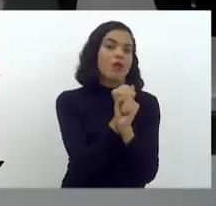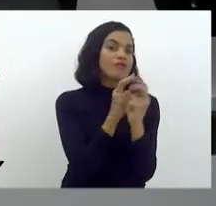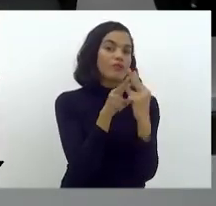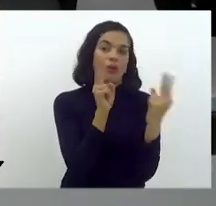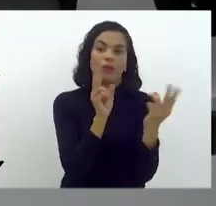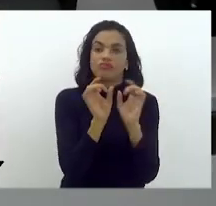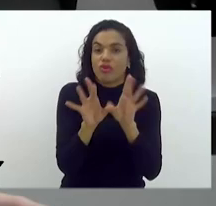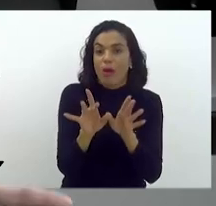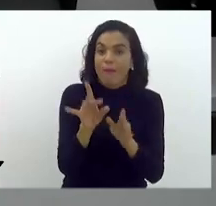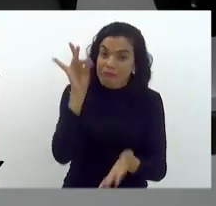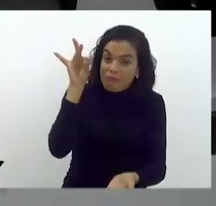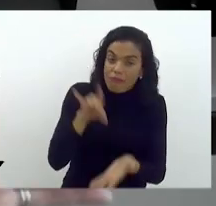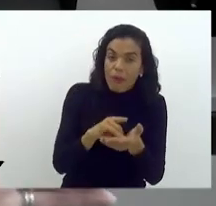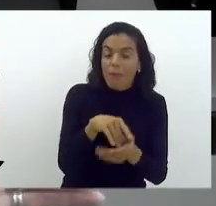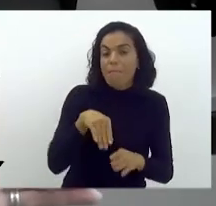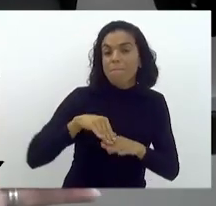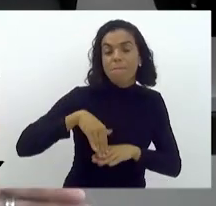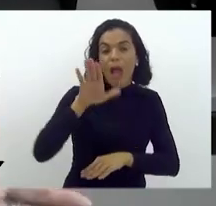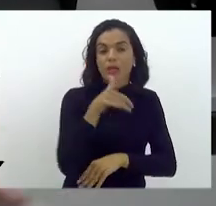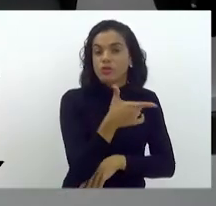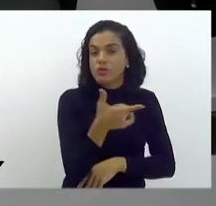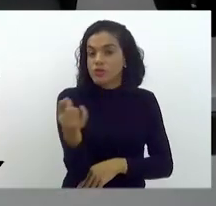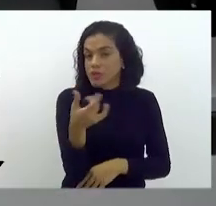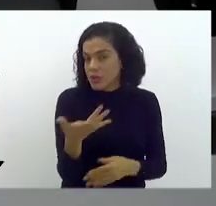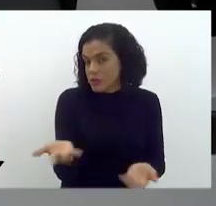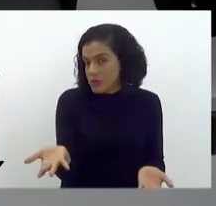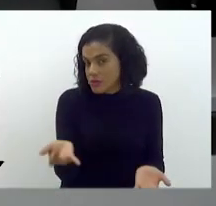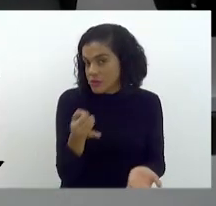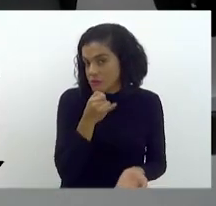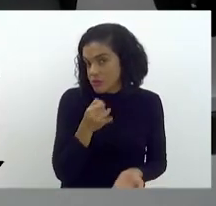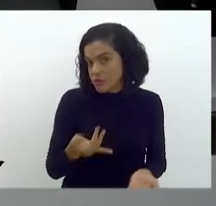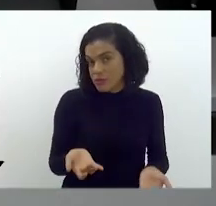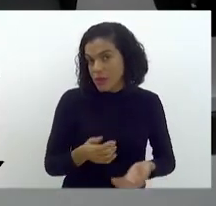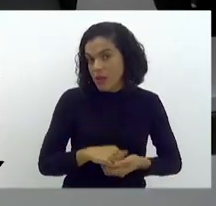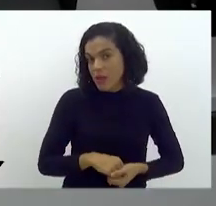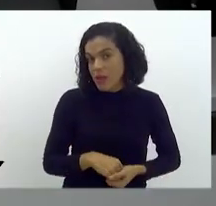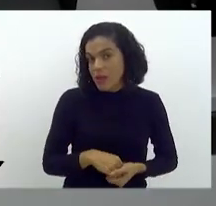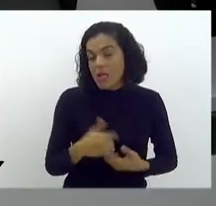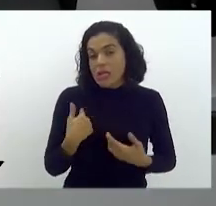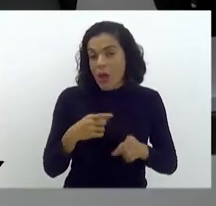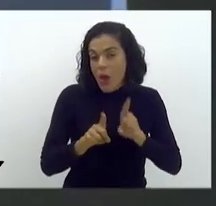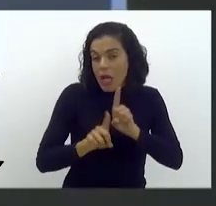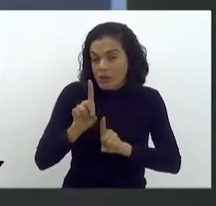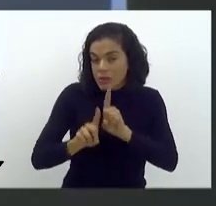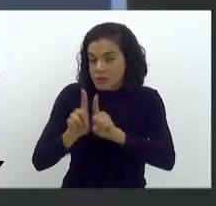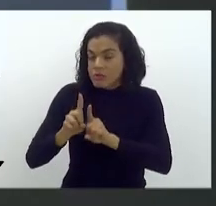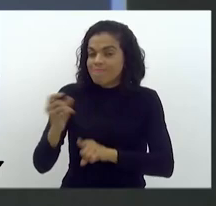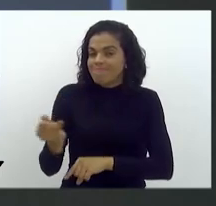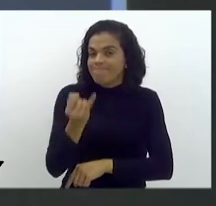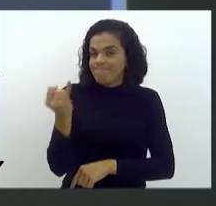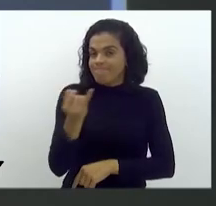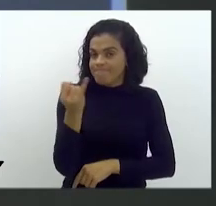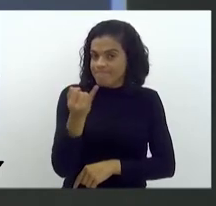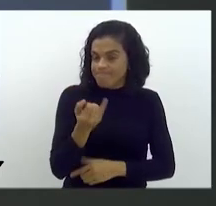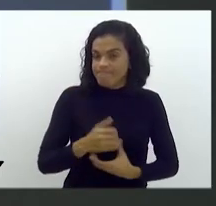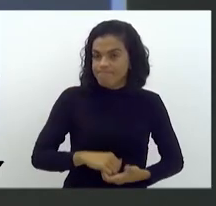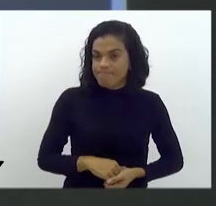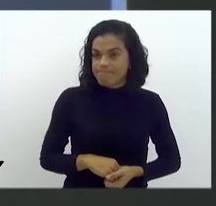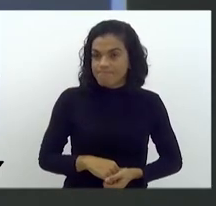quando aconteceram 200 né então a estatística muito importante né